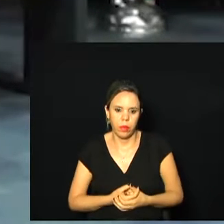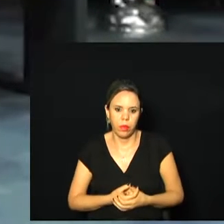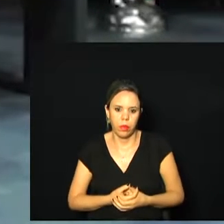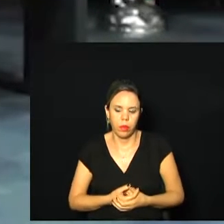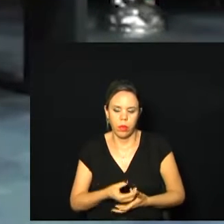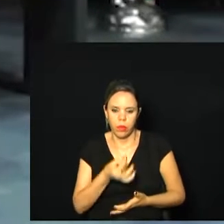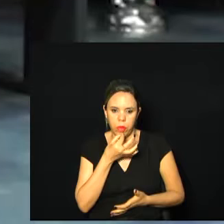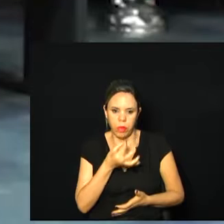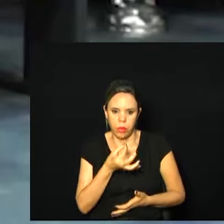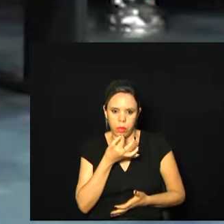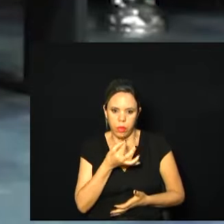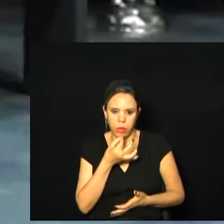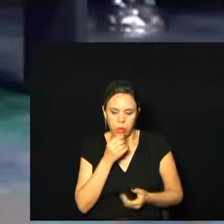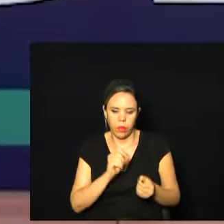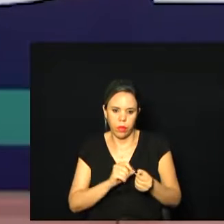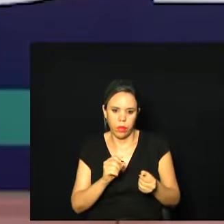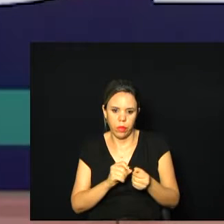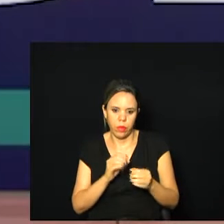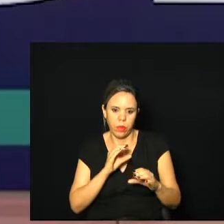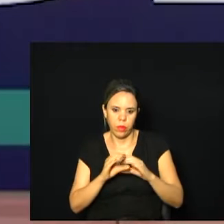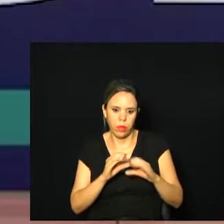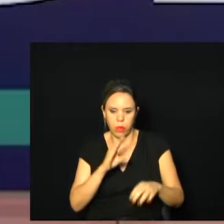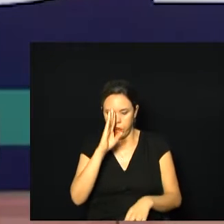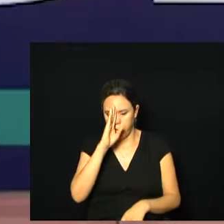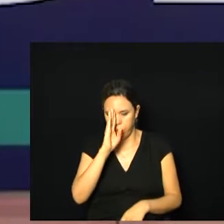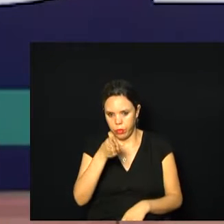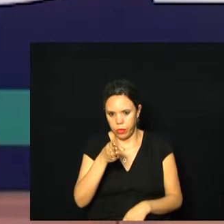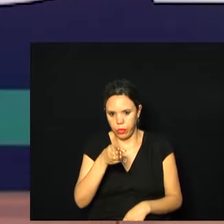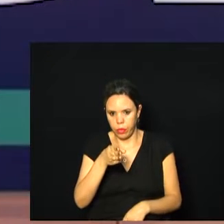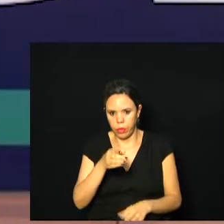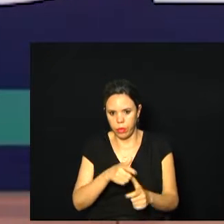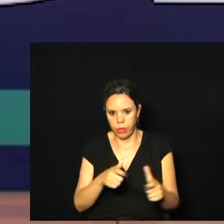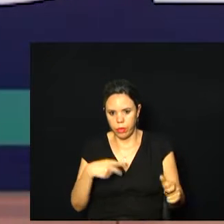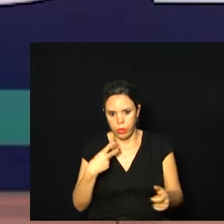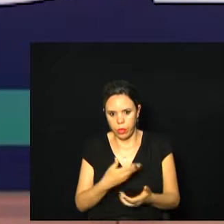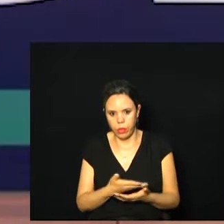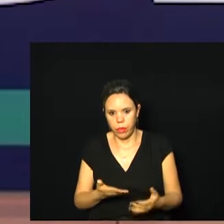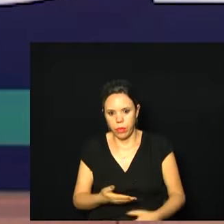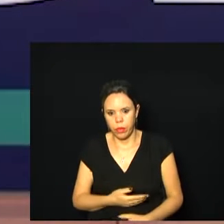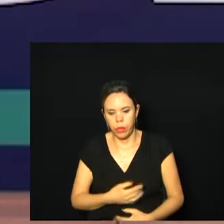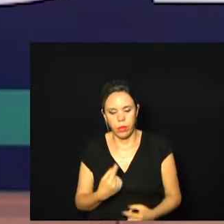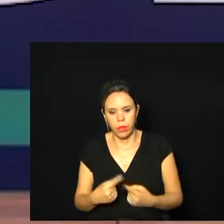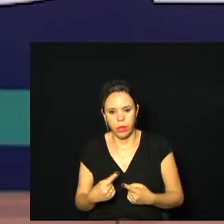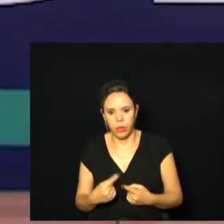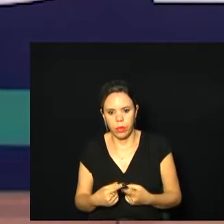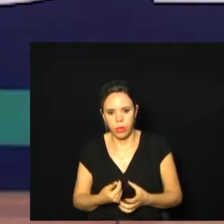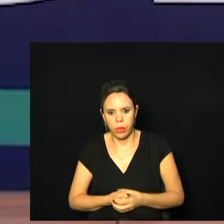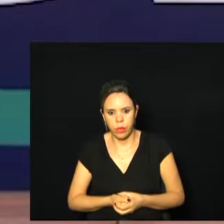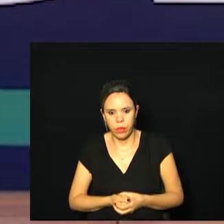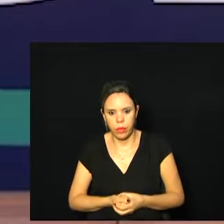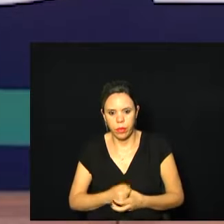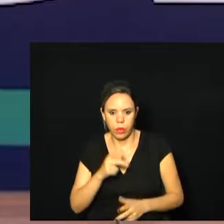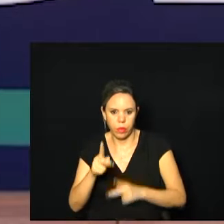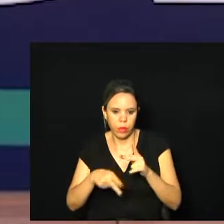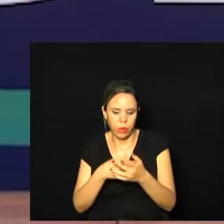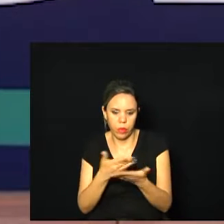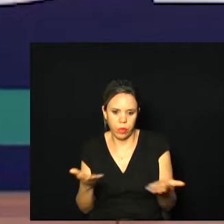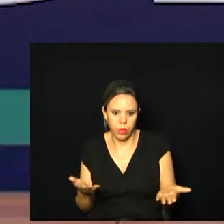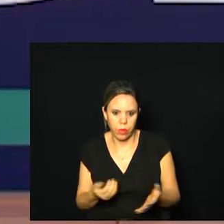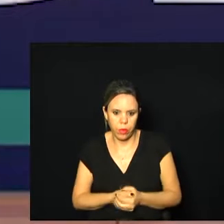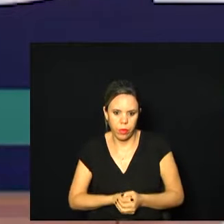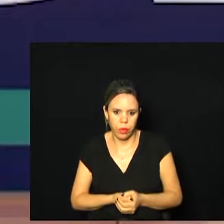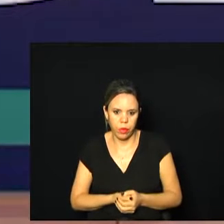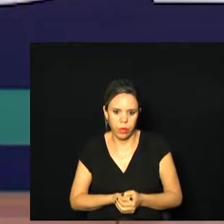eu sugiro que seja feita uma abordagem, principalmente a esses grandes devedores, porque a população